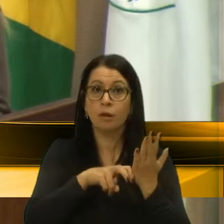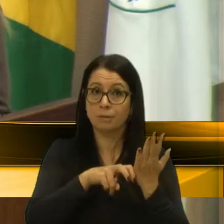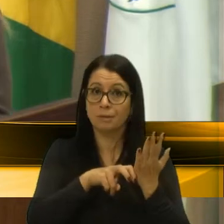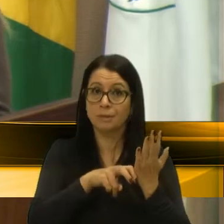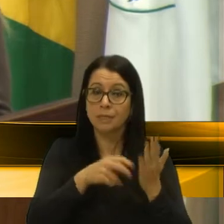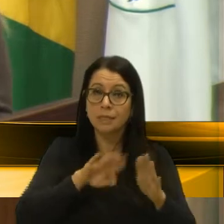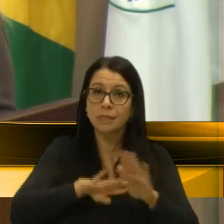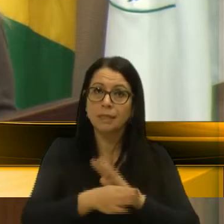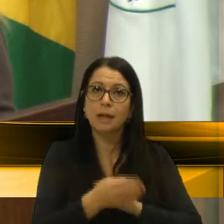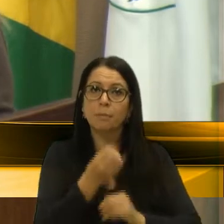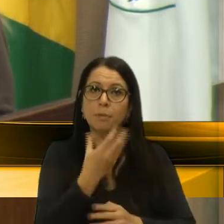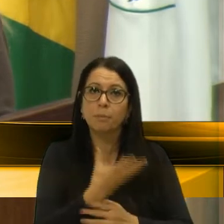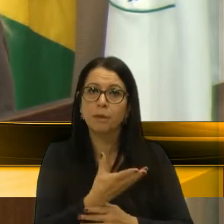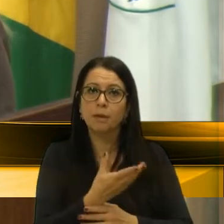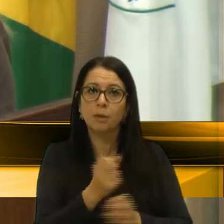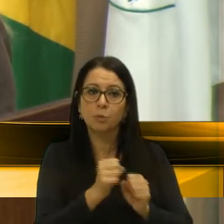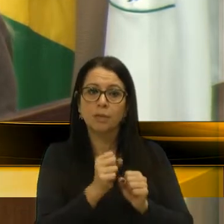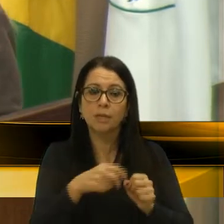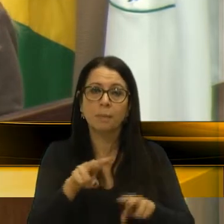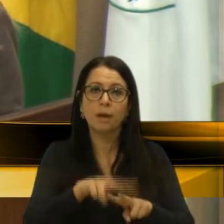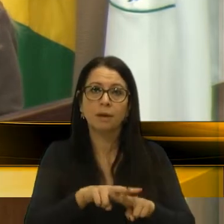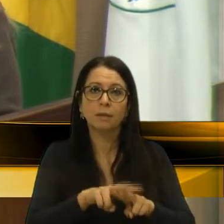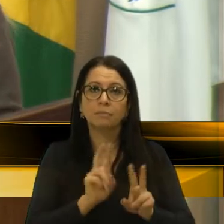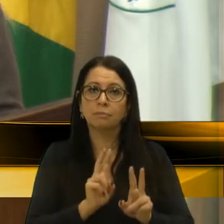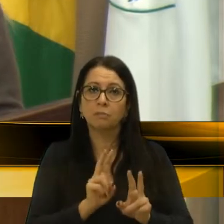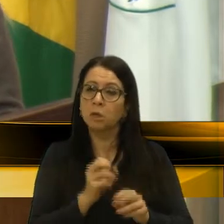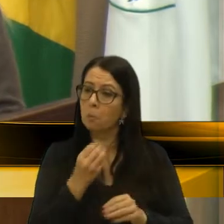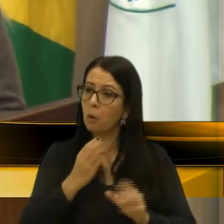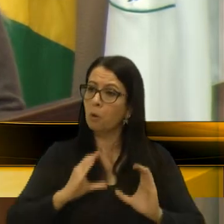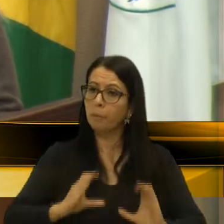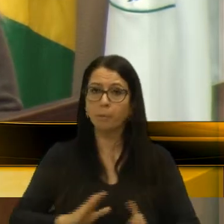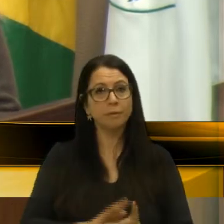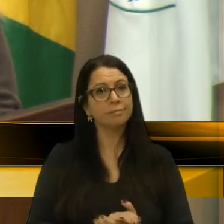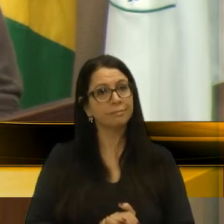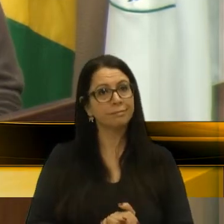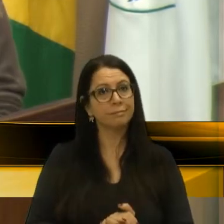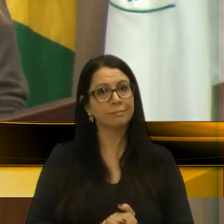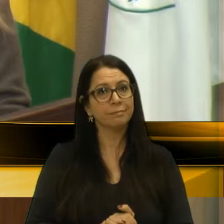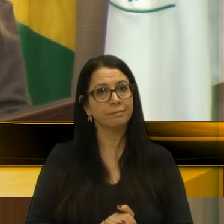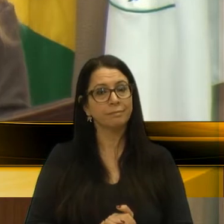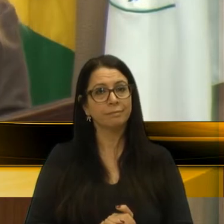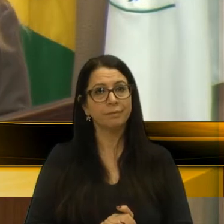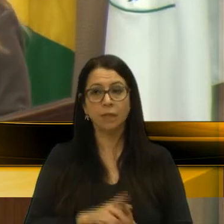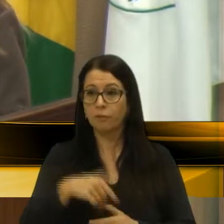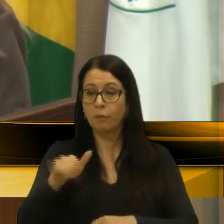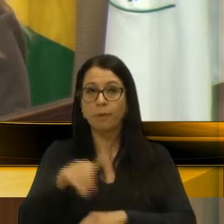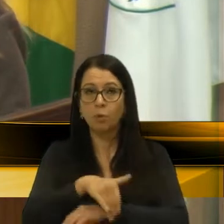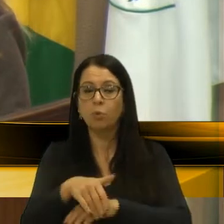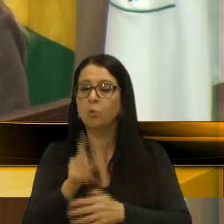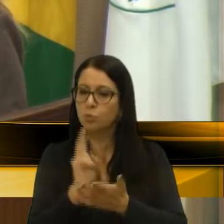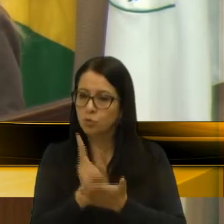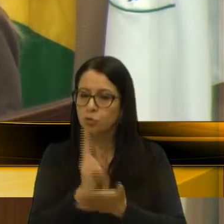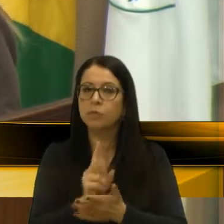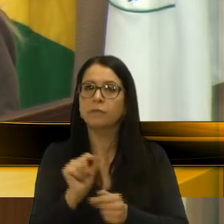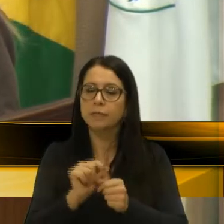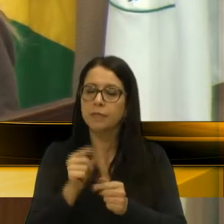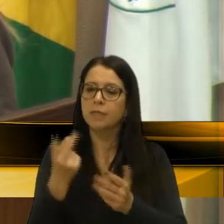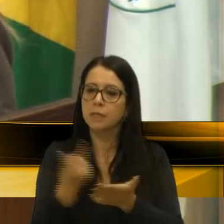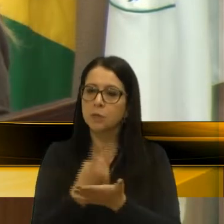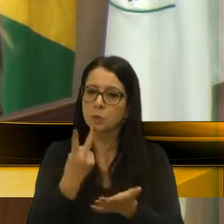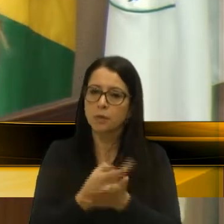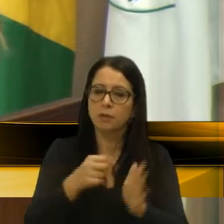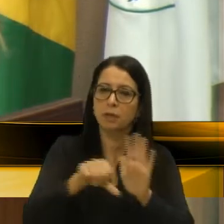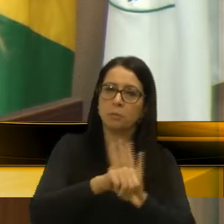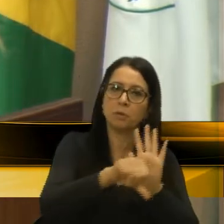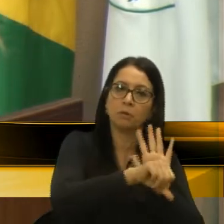adaptam muito bem com o sistema. Então, eles têm bom comportamento. Aí eles vão para a rua e continuam cometendo crimes.